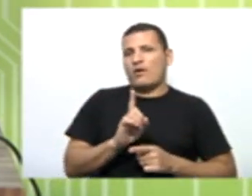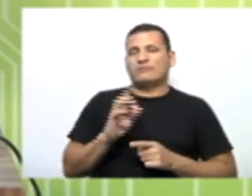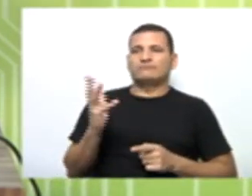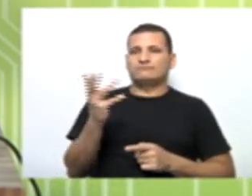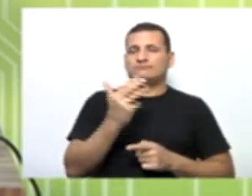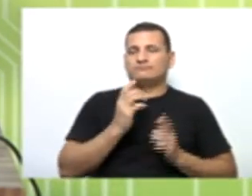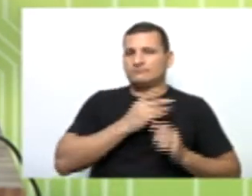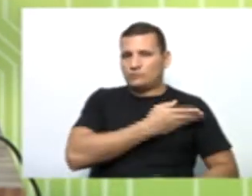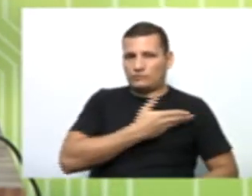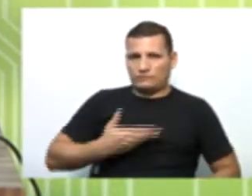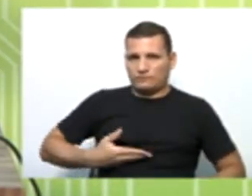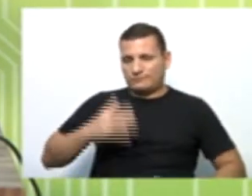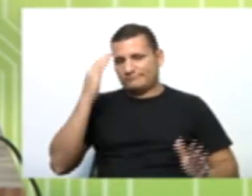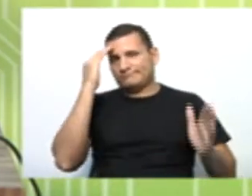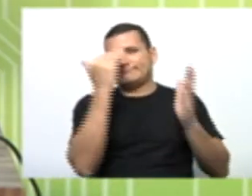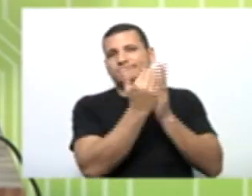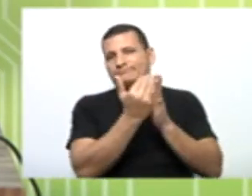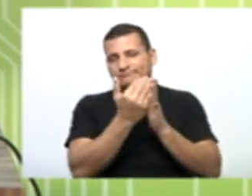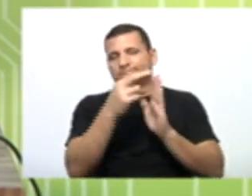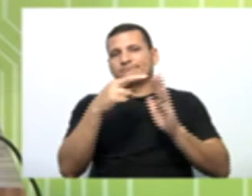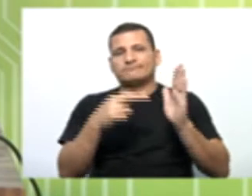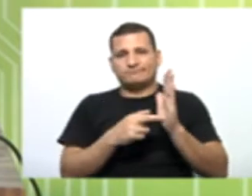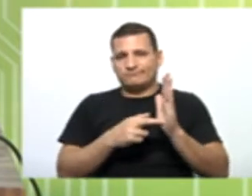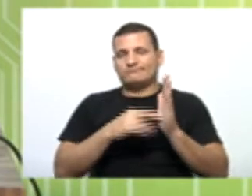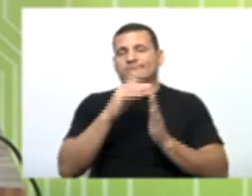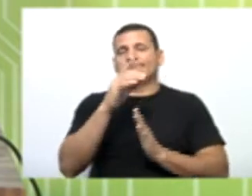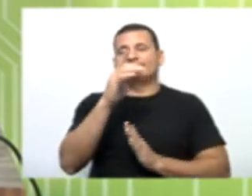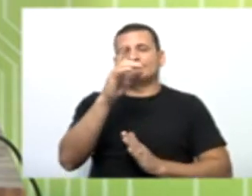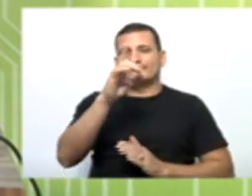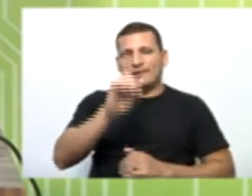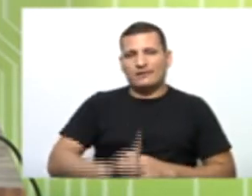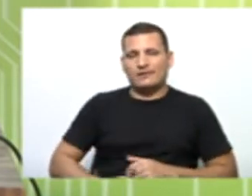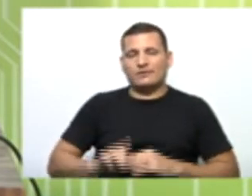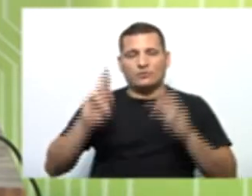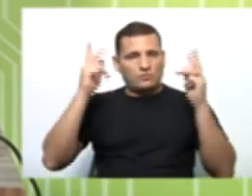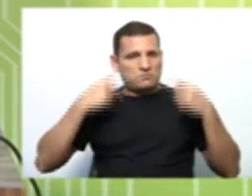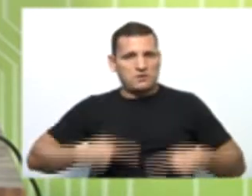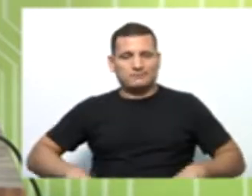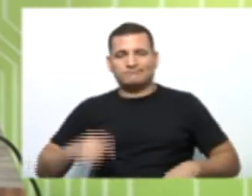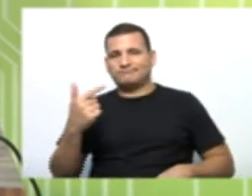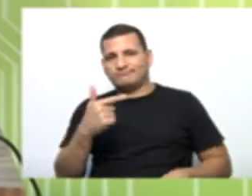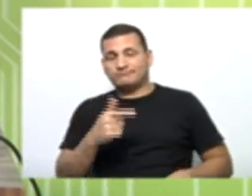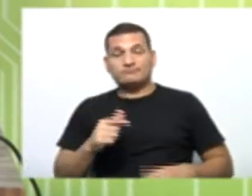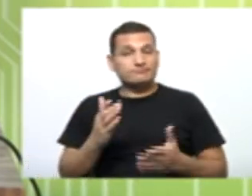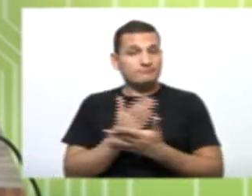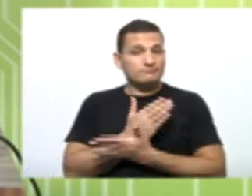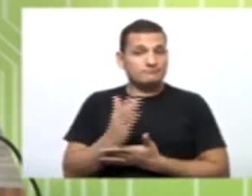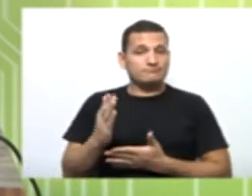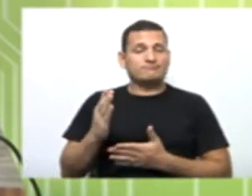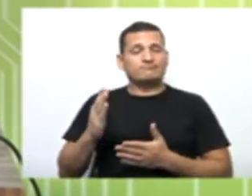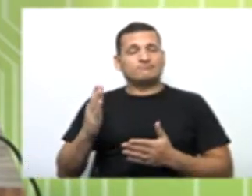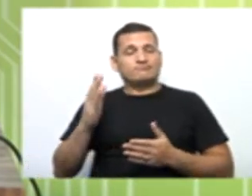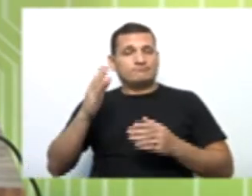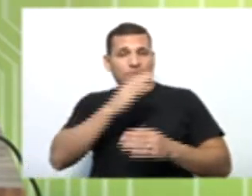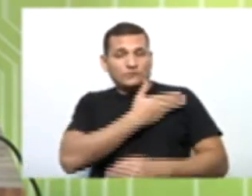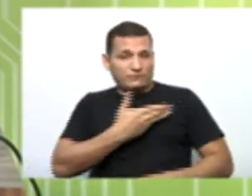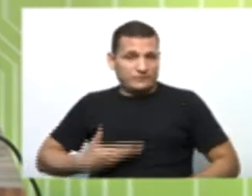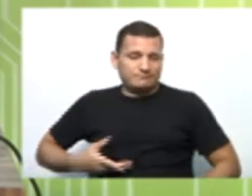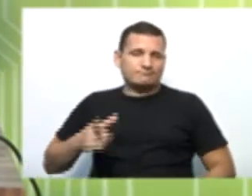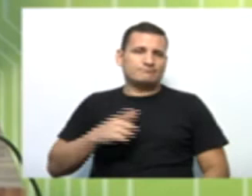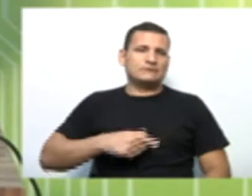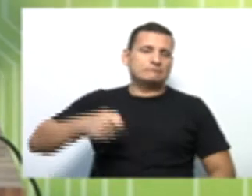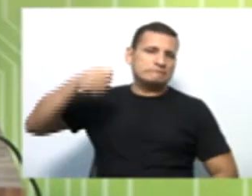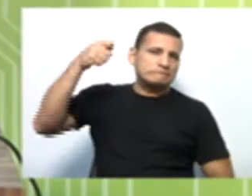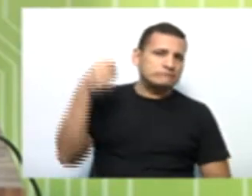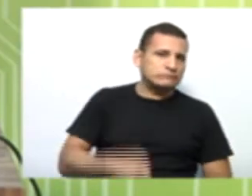hoje seguem os princípios da Declaração Universal dos Direitos Humanos. Nós temos governos hoje ditatoriais, nós temos